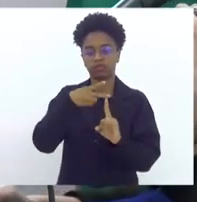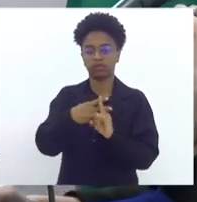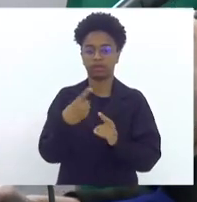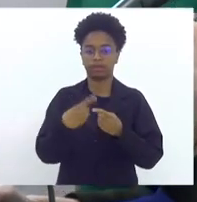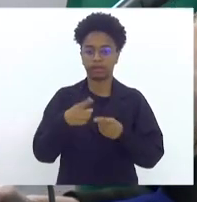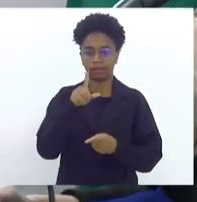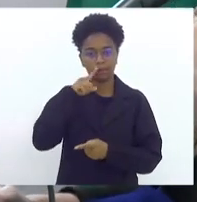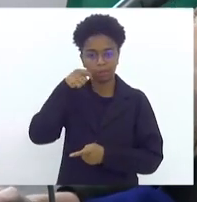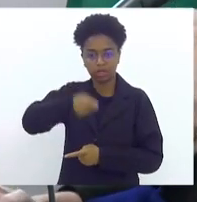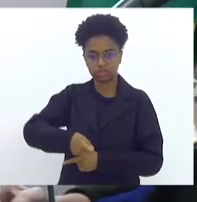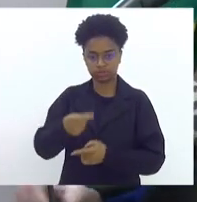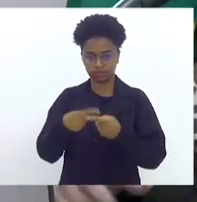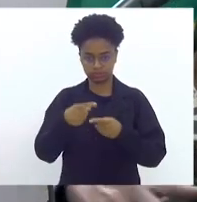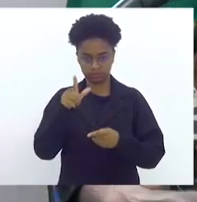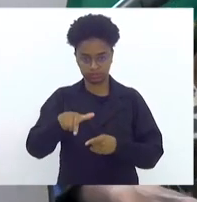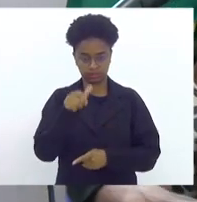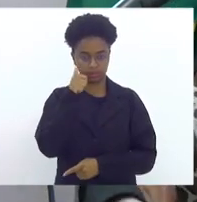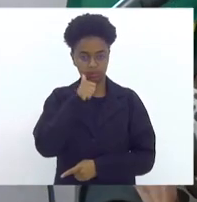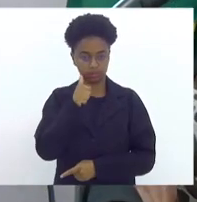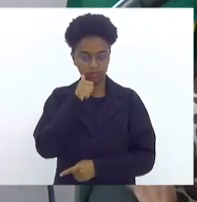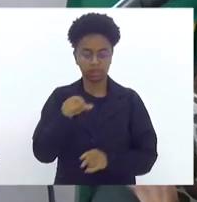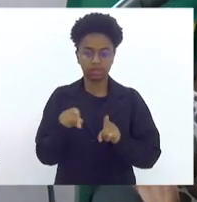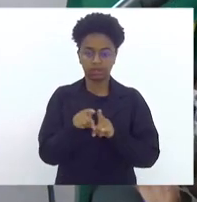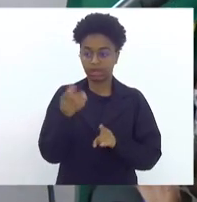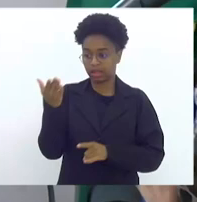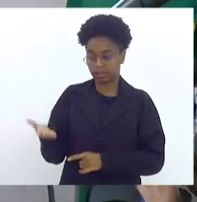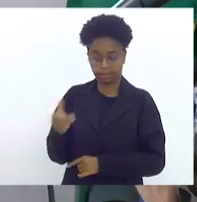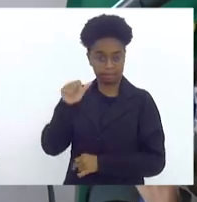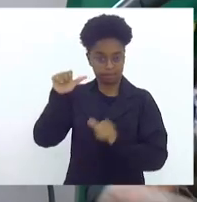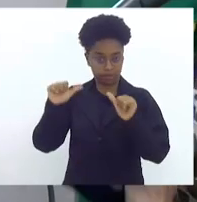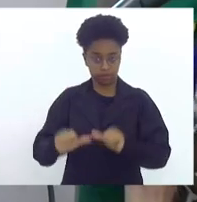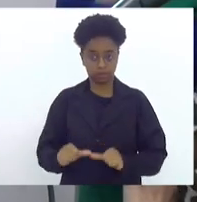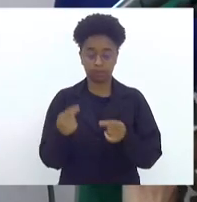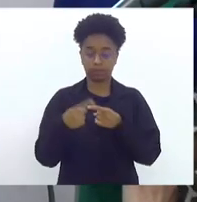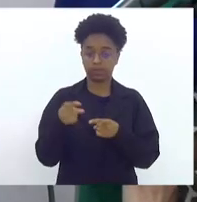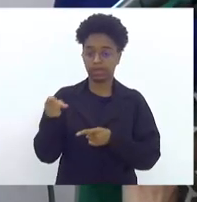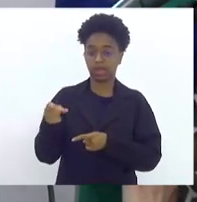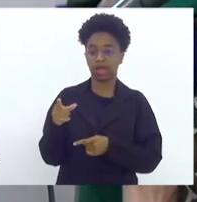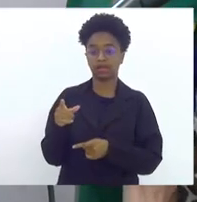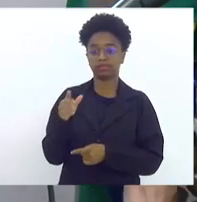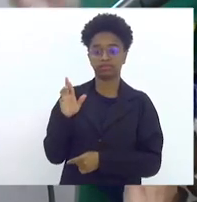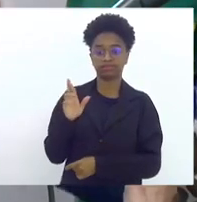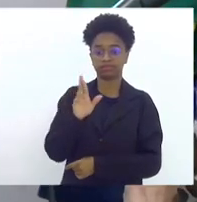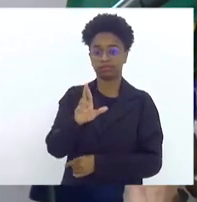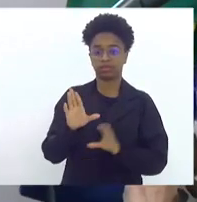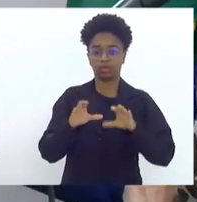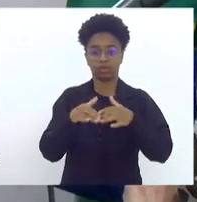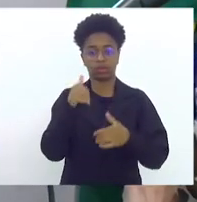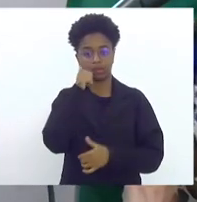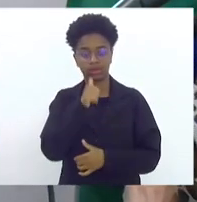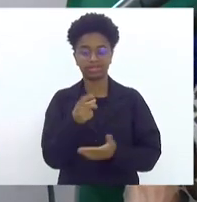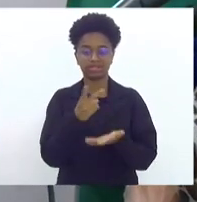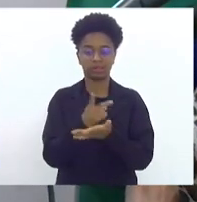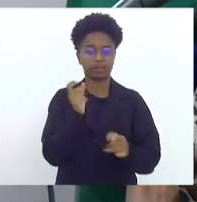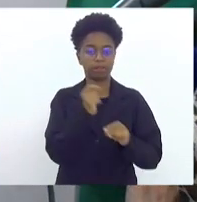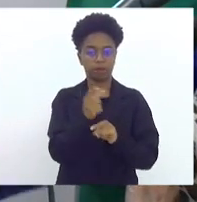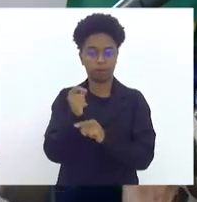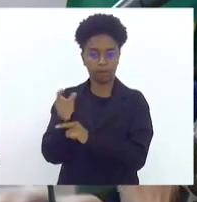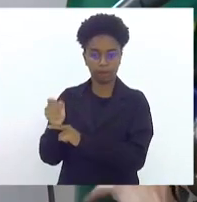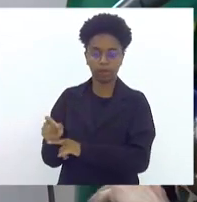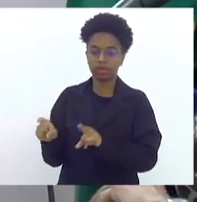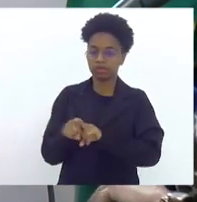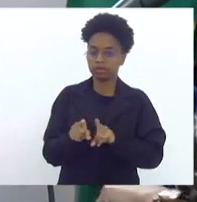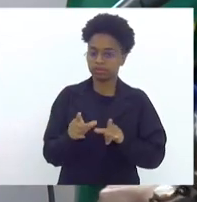e no caso desta senhora que eu vou citar aqui é pior ainda por ela representaram uma classe de mulheres sempre ofendidas e